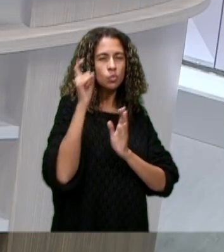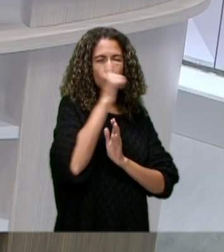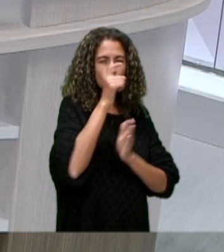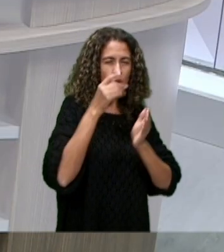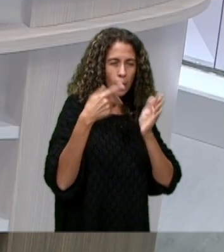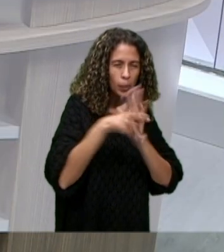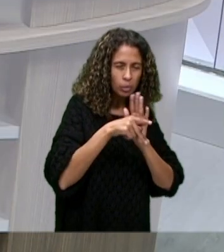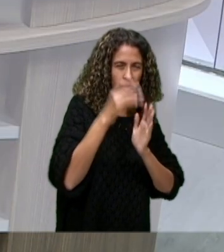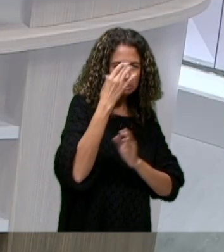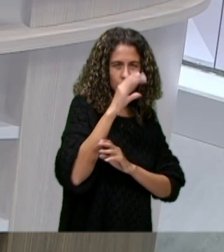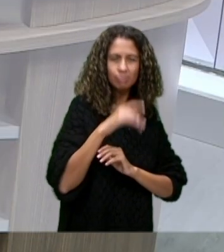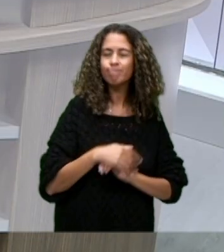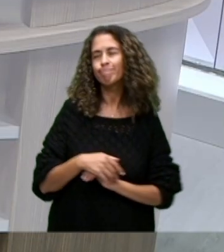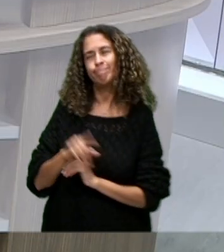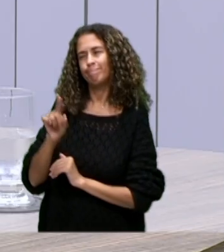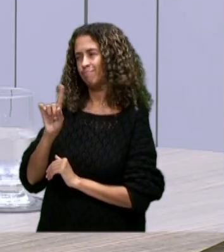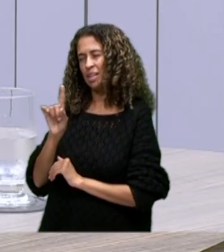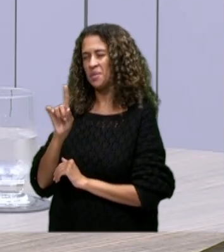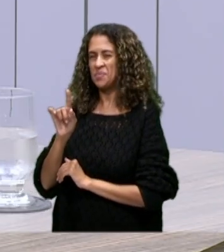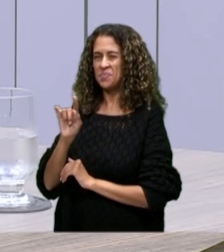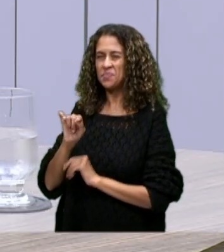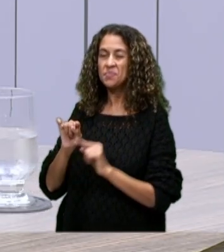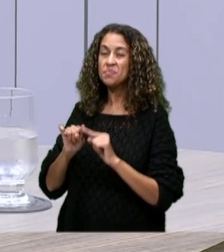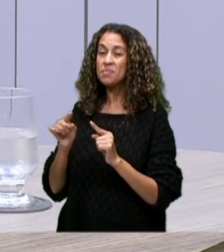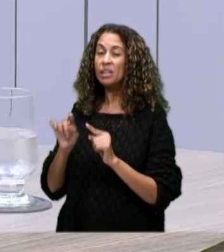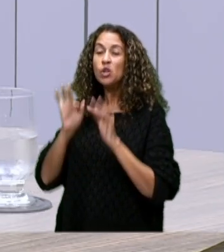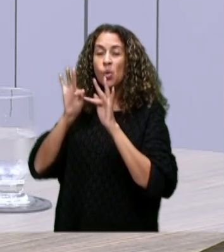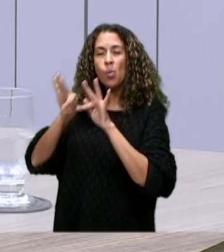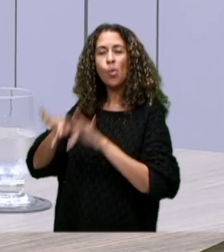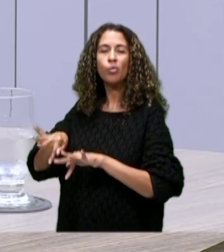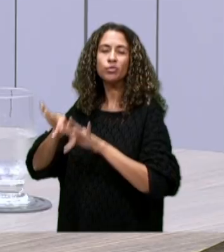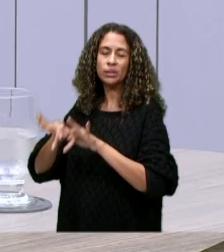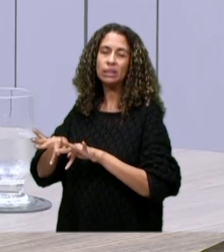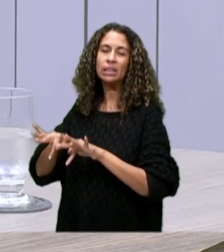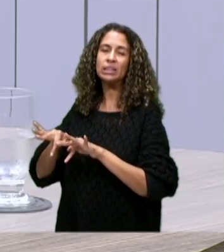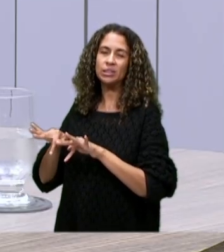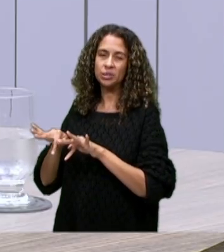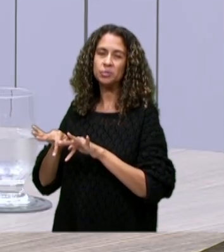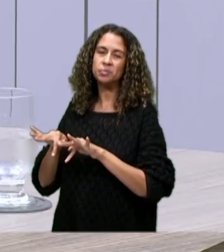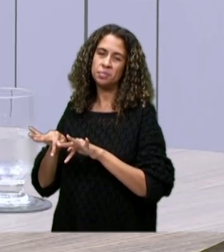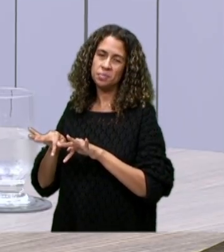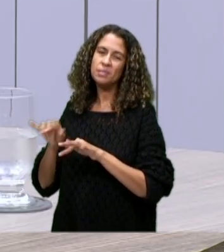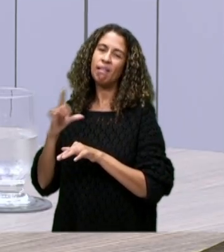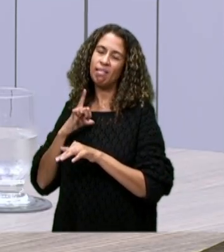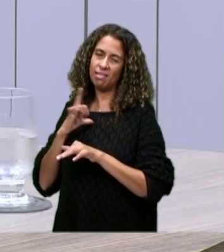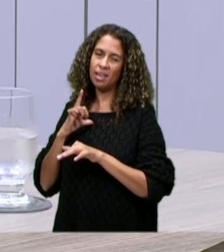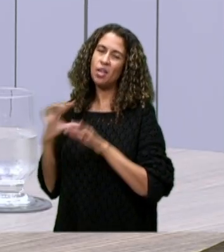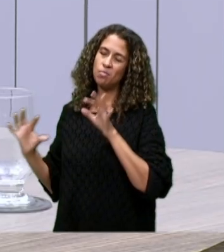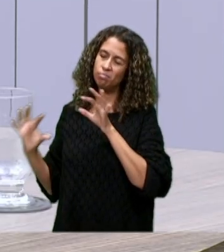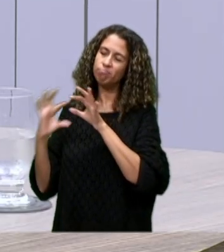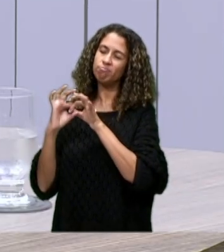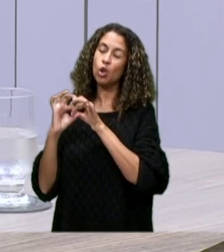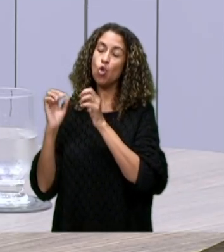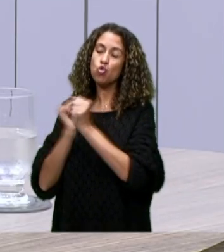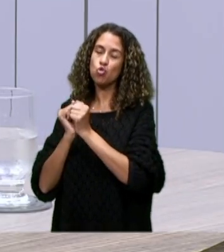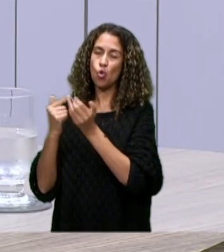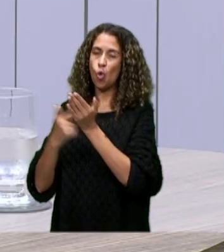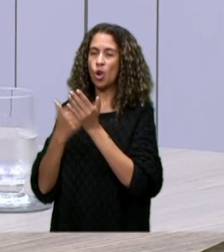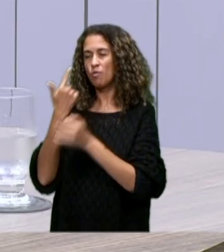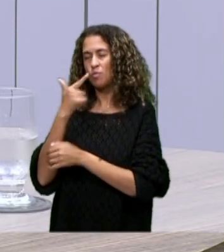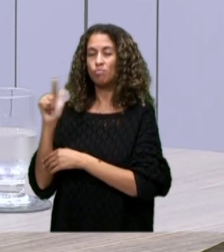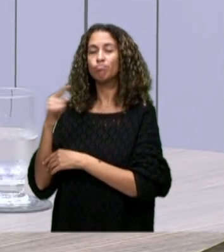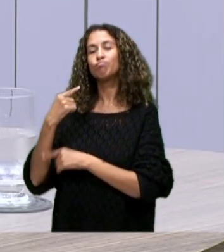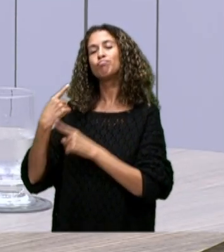não? Não, ficção científica não. Mas no finalzinho eu faço uma ligação com os outros livros. Porque na